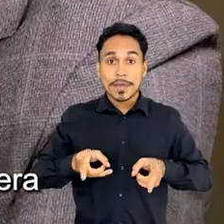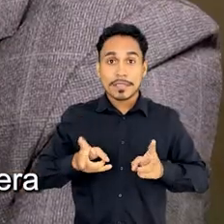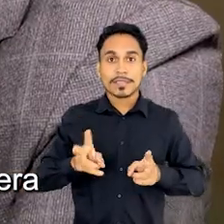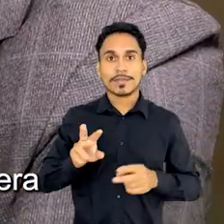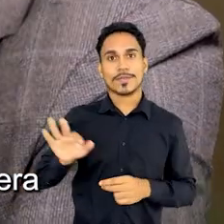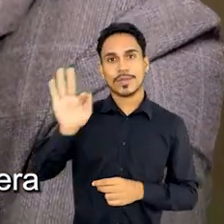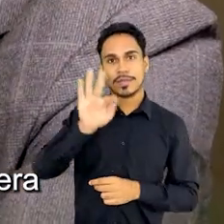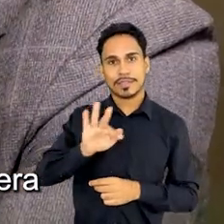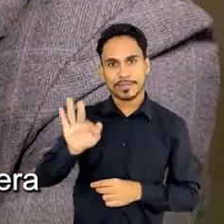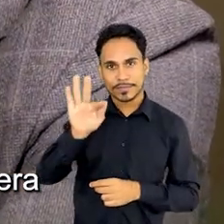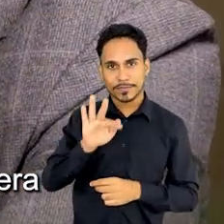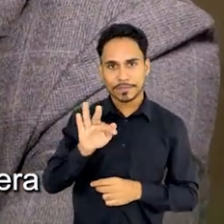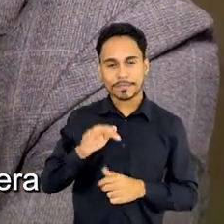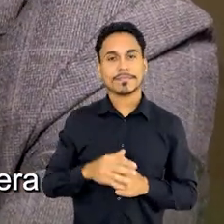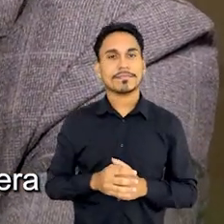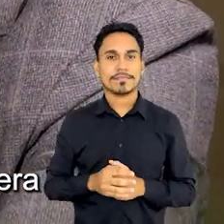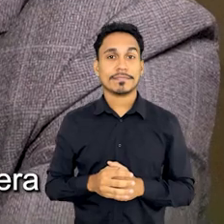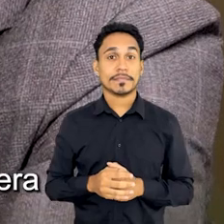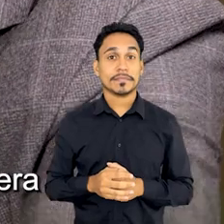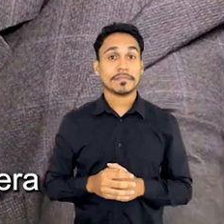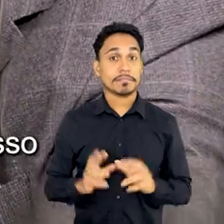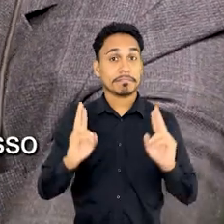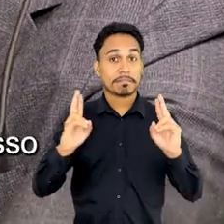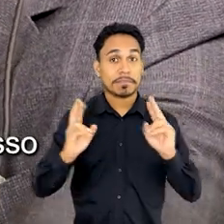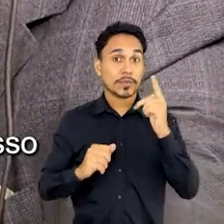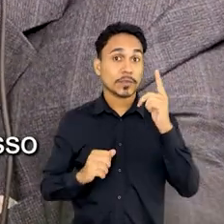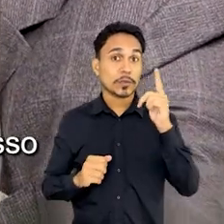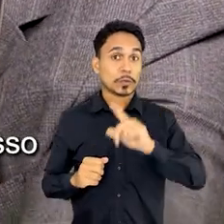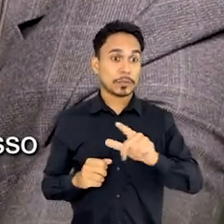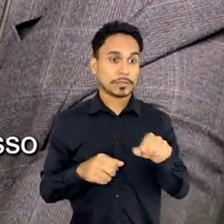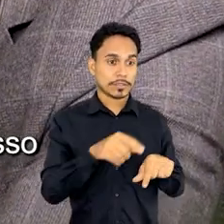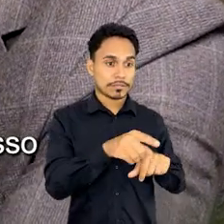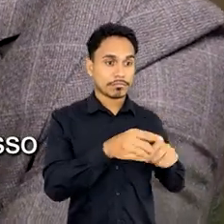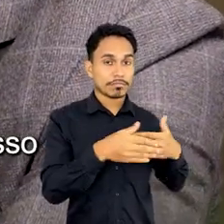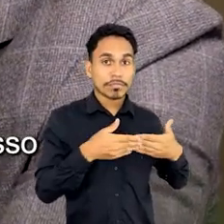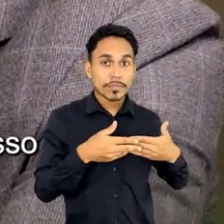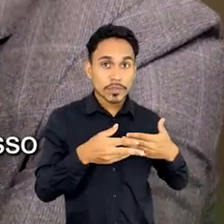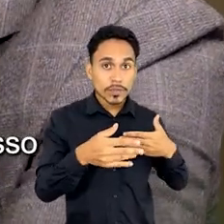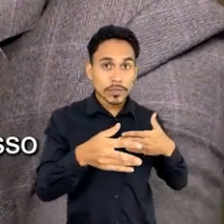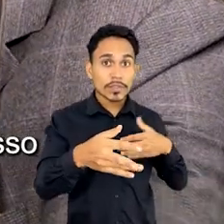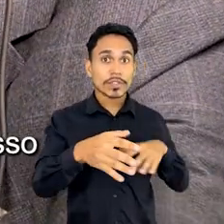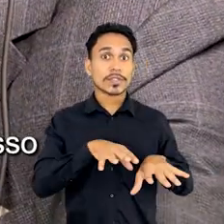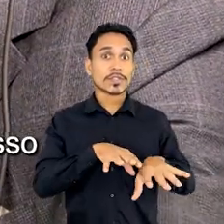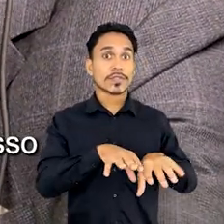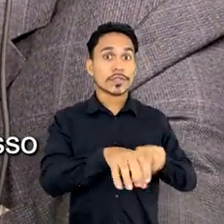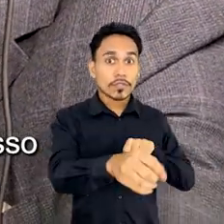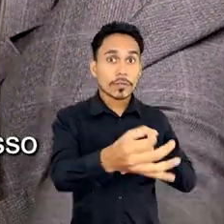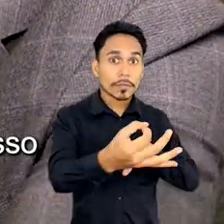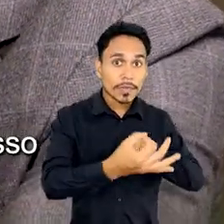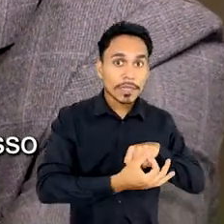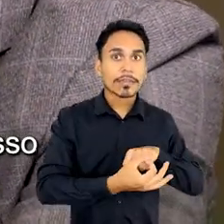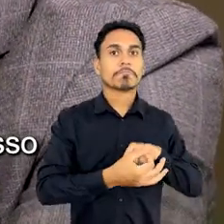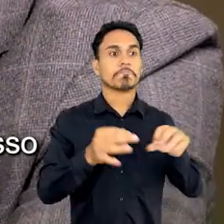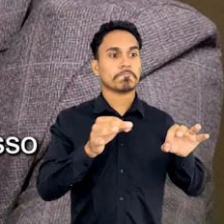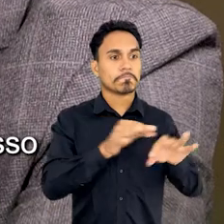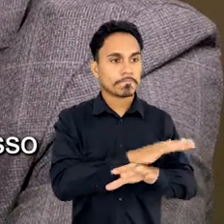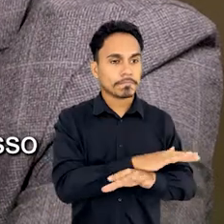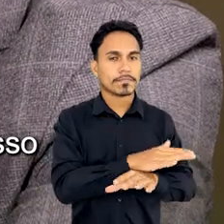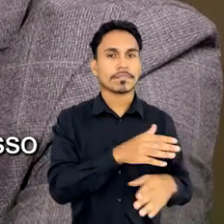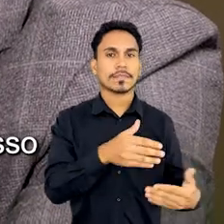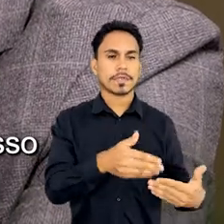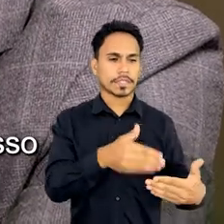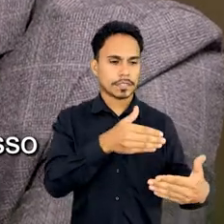manter o aluno na Instituição até o que ele espera conseguir que é o êxito que ele conclui tudo isso eh de maneira articulada